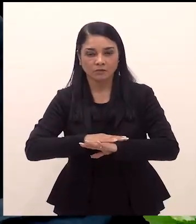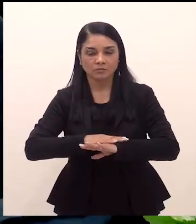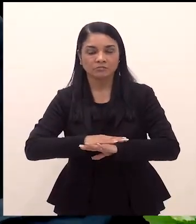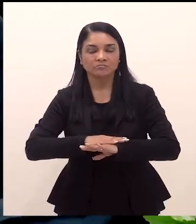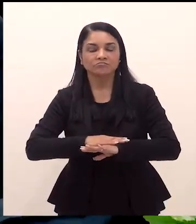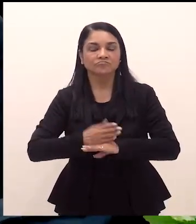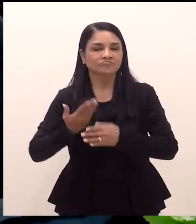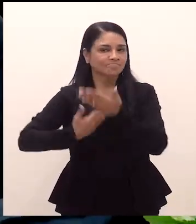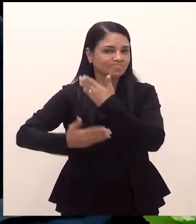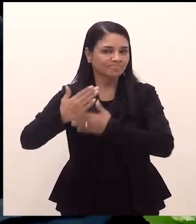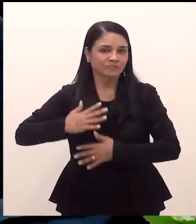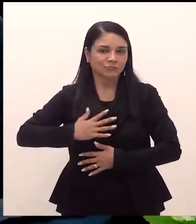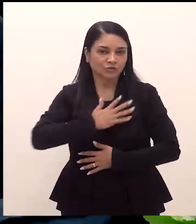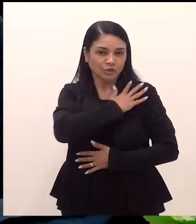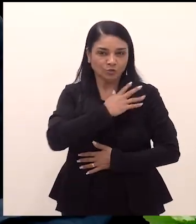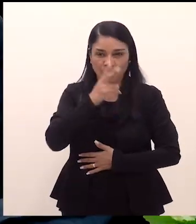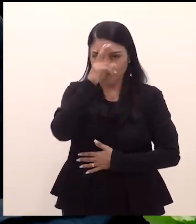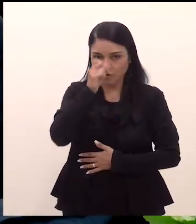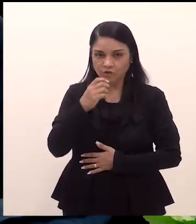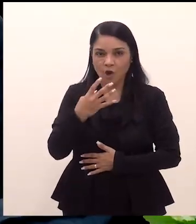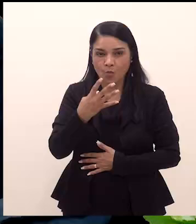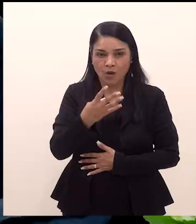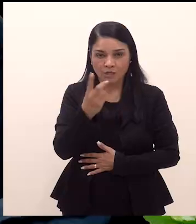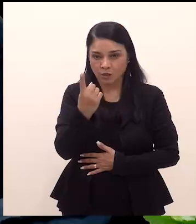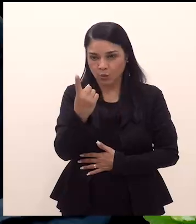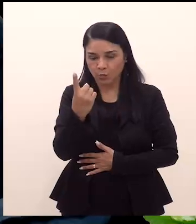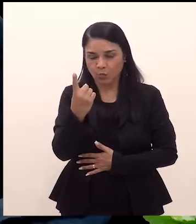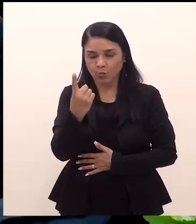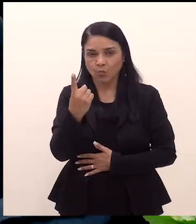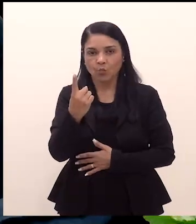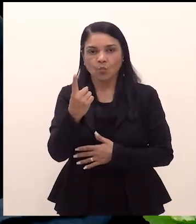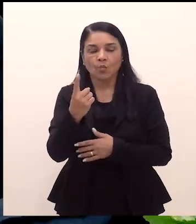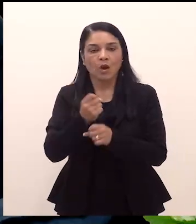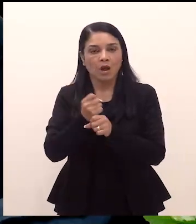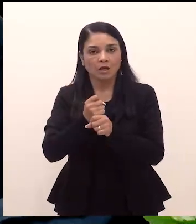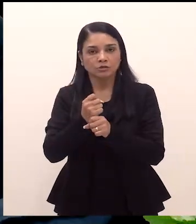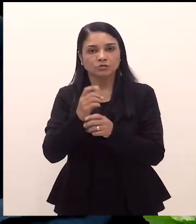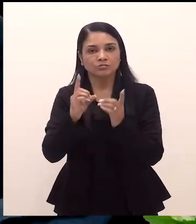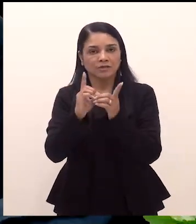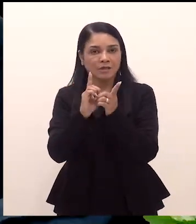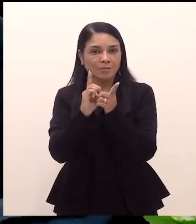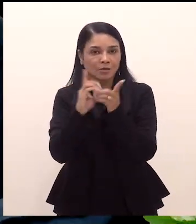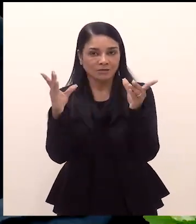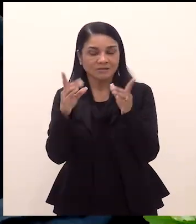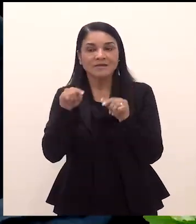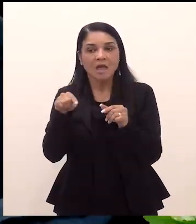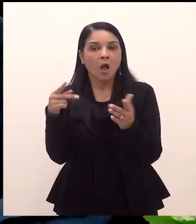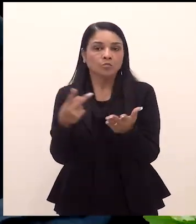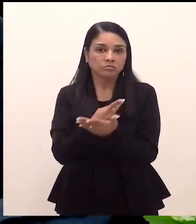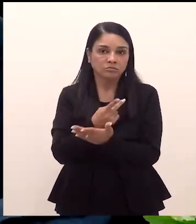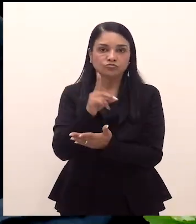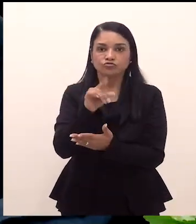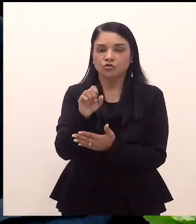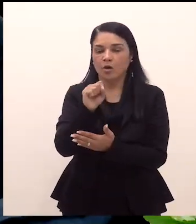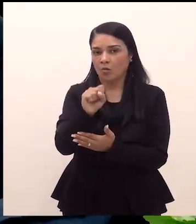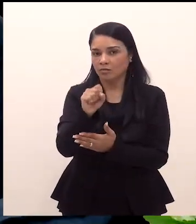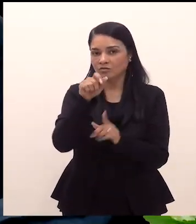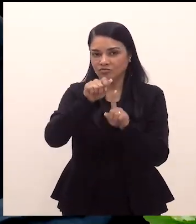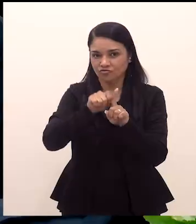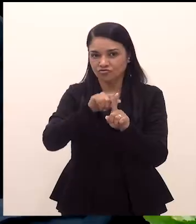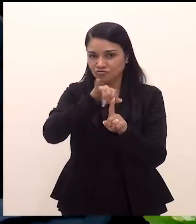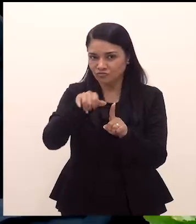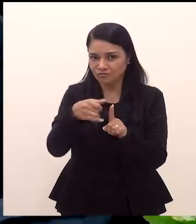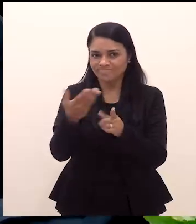um tempo, viveu uma ditadura muito forte e já vive há 41 anos numa democracia. E assim mesmo acontece o dia